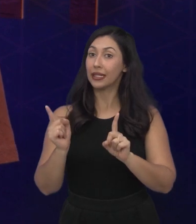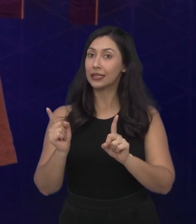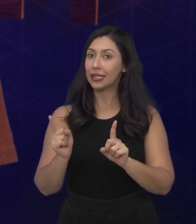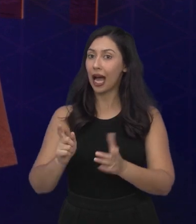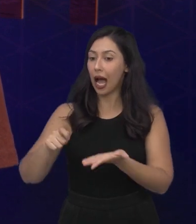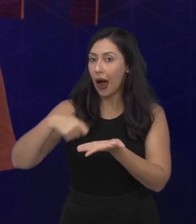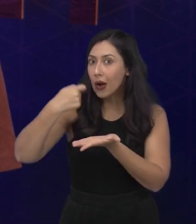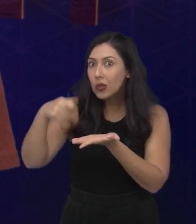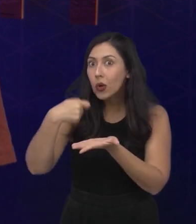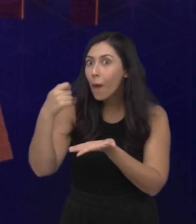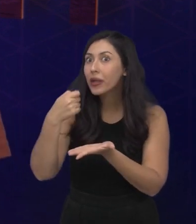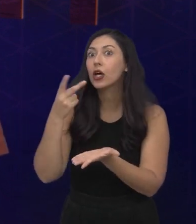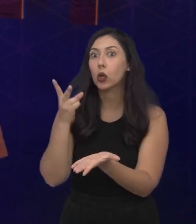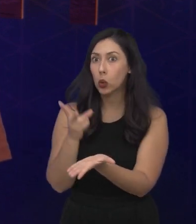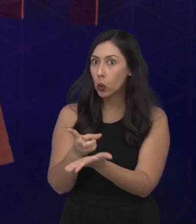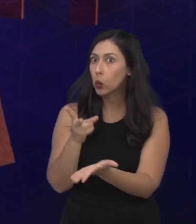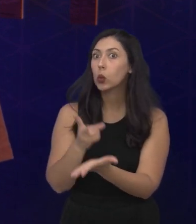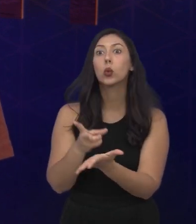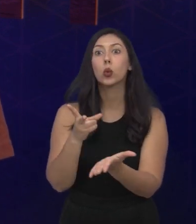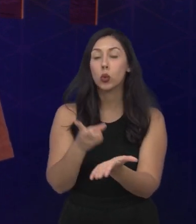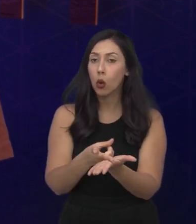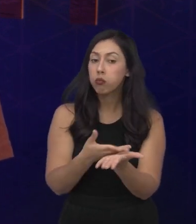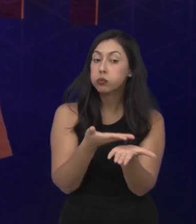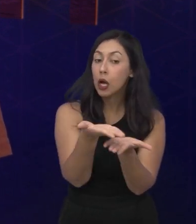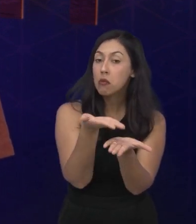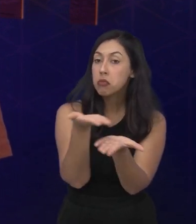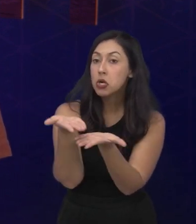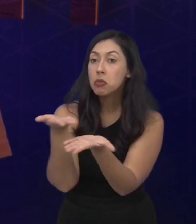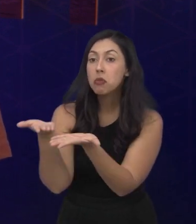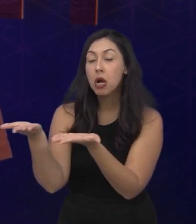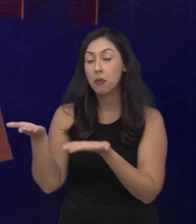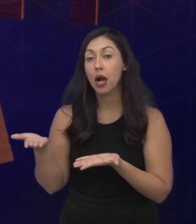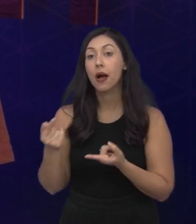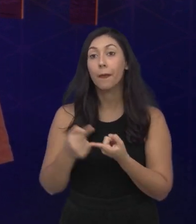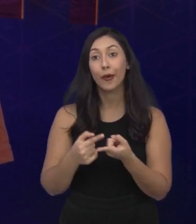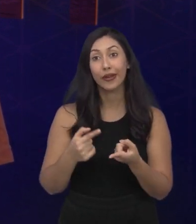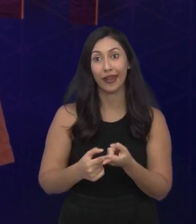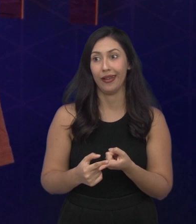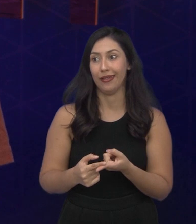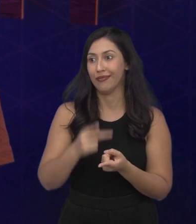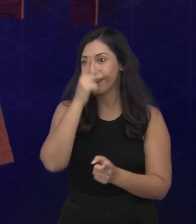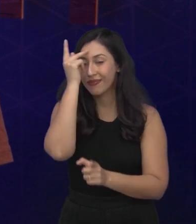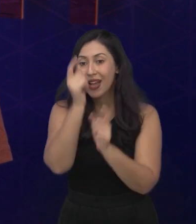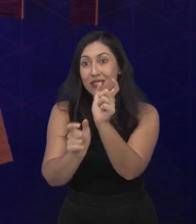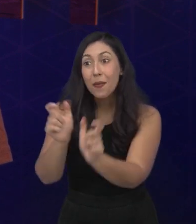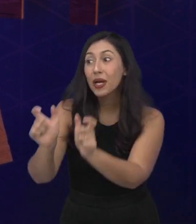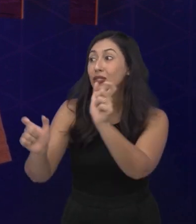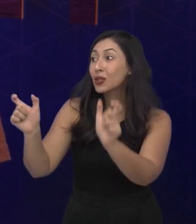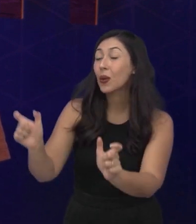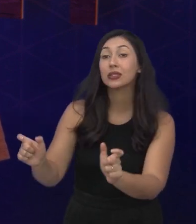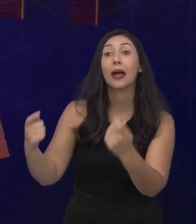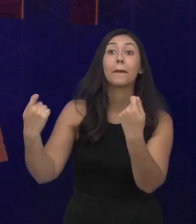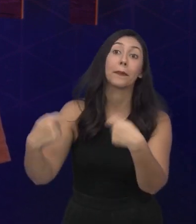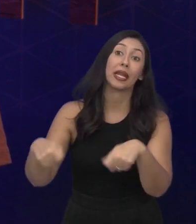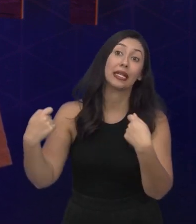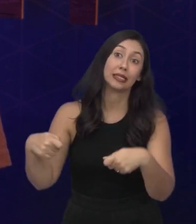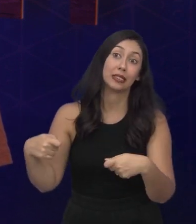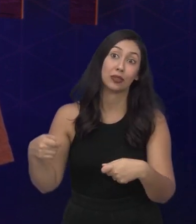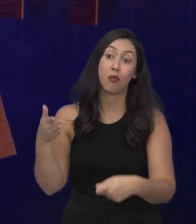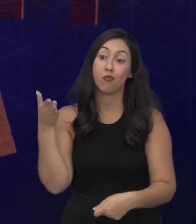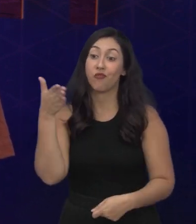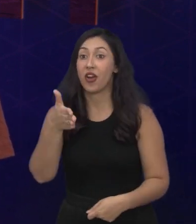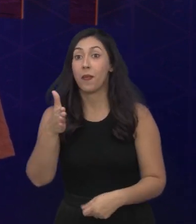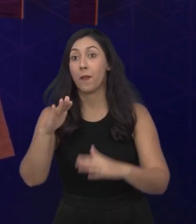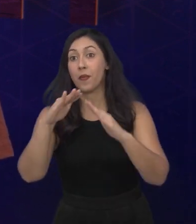a merenda continuou sendo distribuída, porque muitas famílias dependem da alimentação na escola,